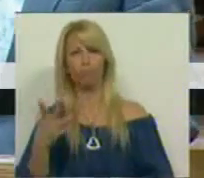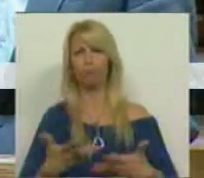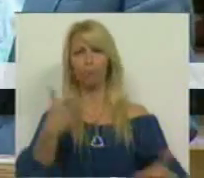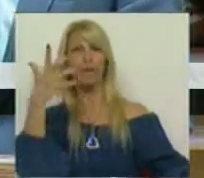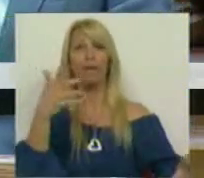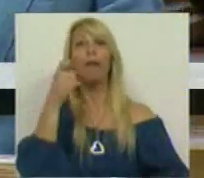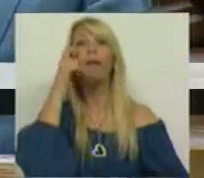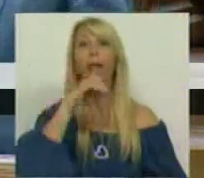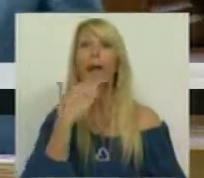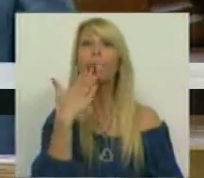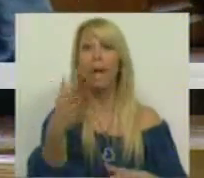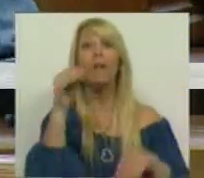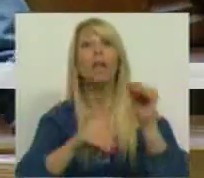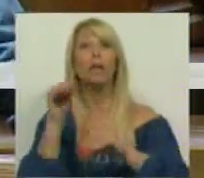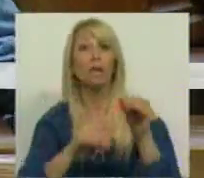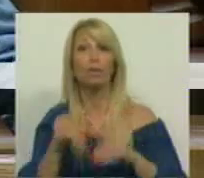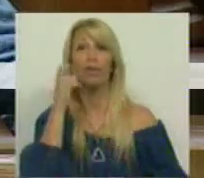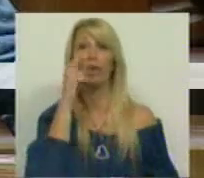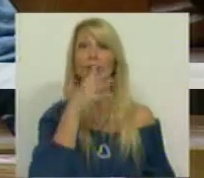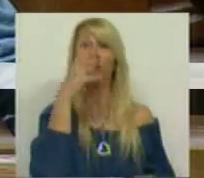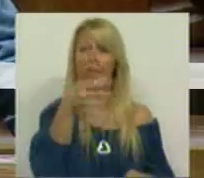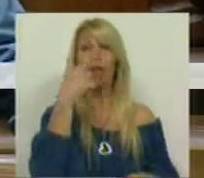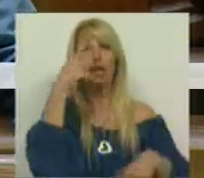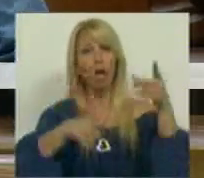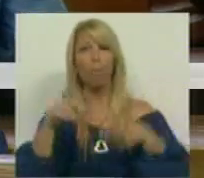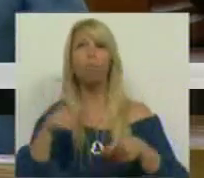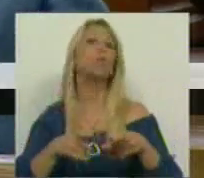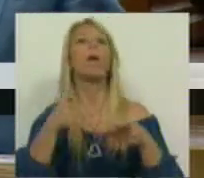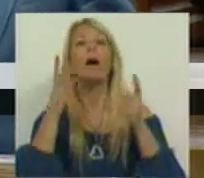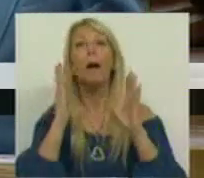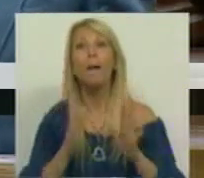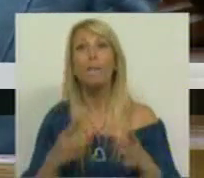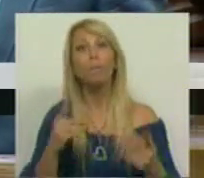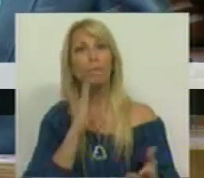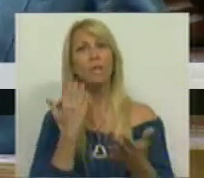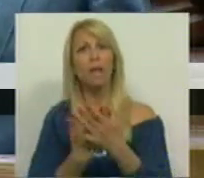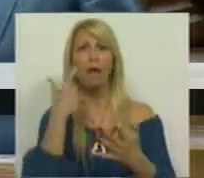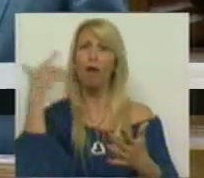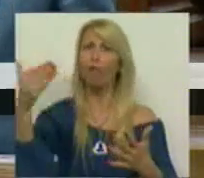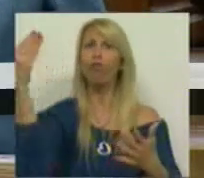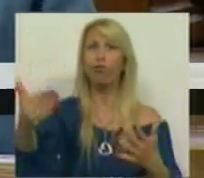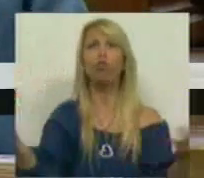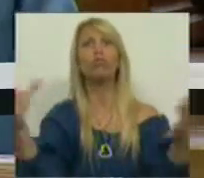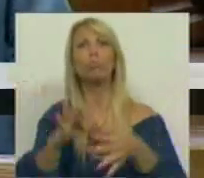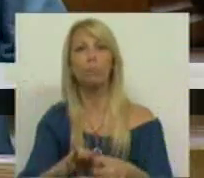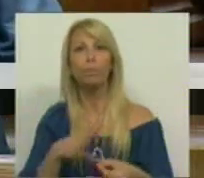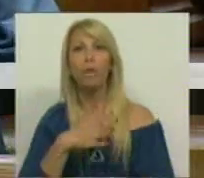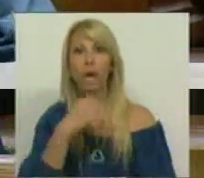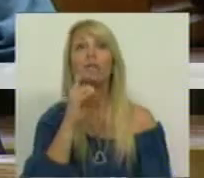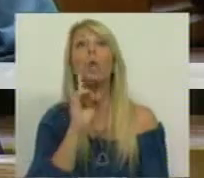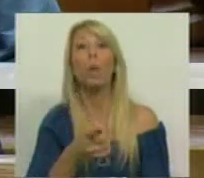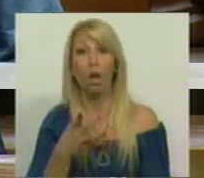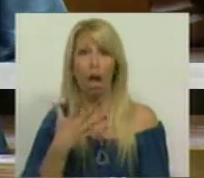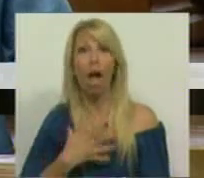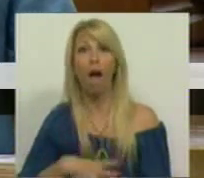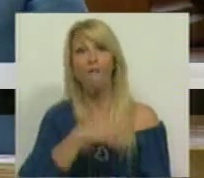que pedem eleições, aqueles que dizem que há as pessoas que devem estar a condução de seus destinos, estão no fundo a dizer que querem um segundo